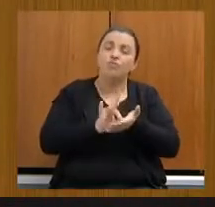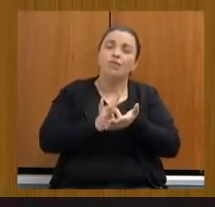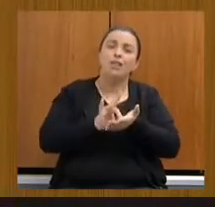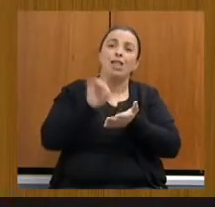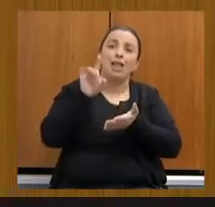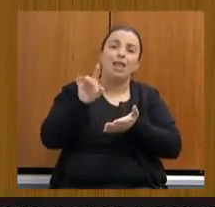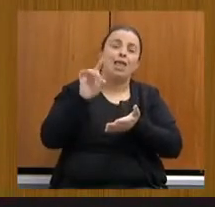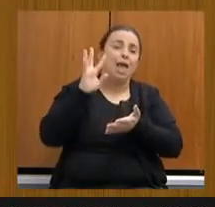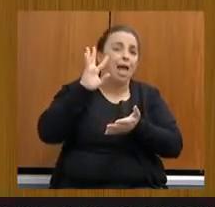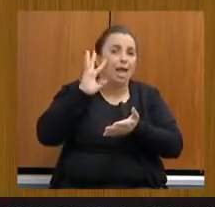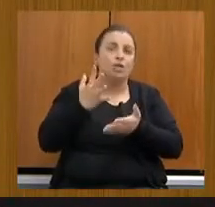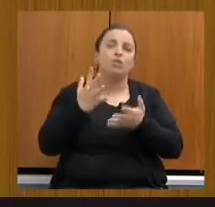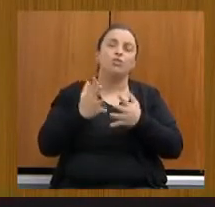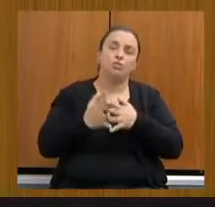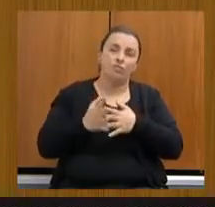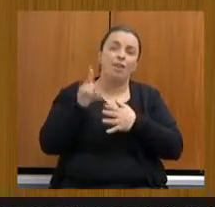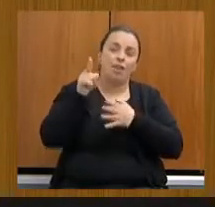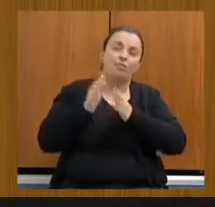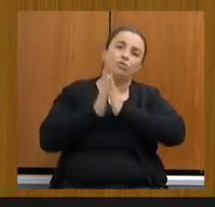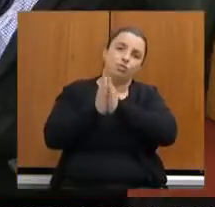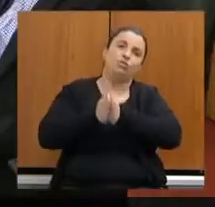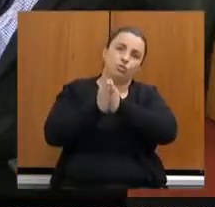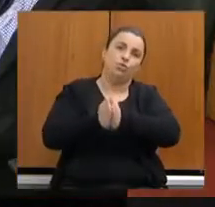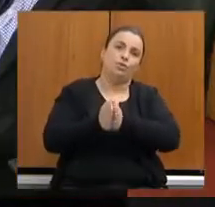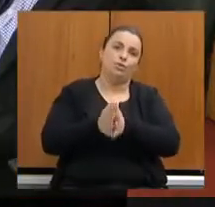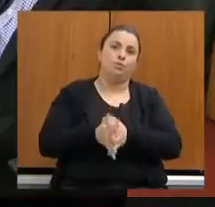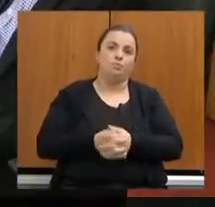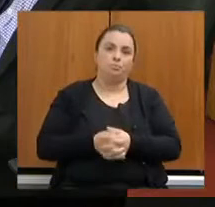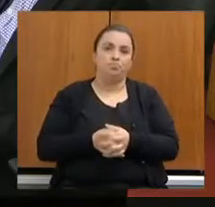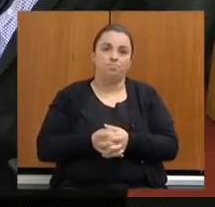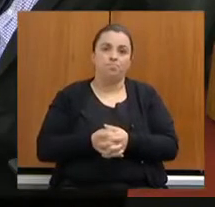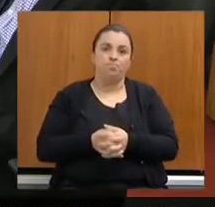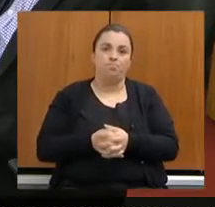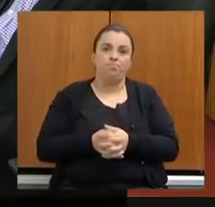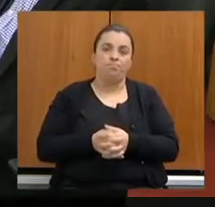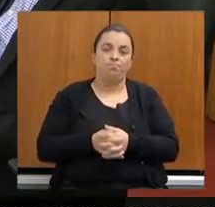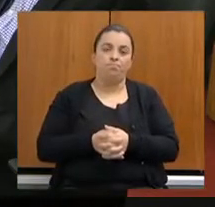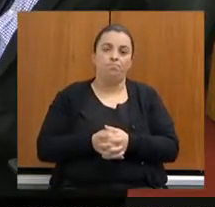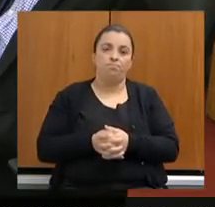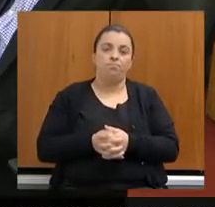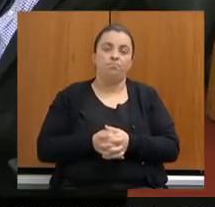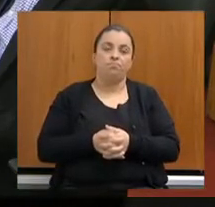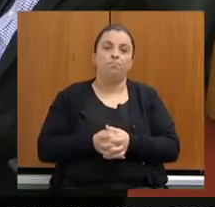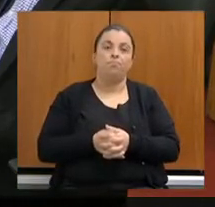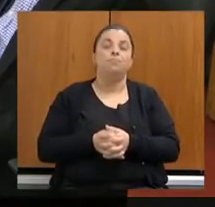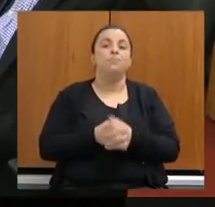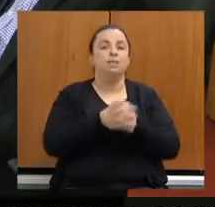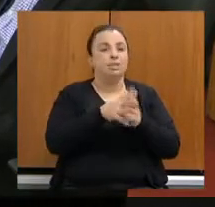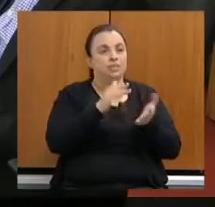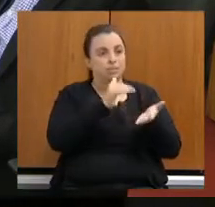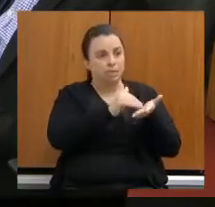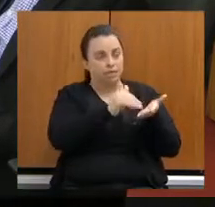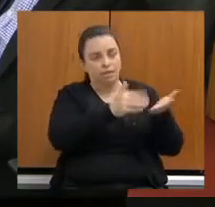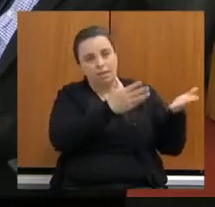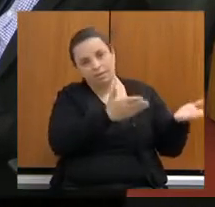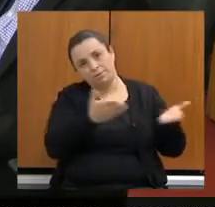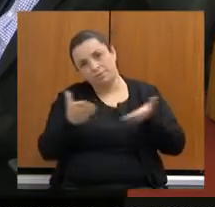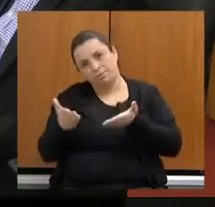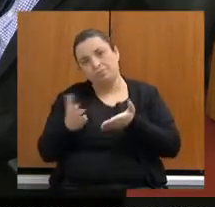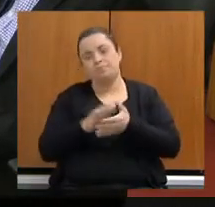deixar algo nessa nessa minha lá no Gideões e com a palavra secretar